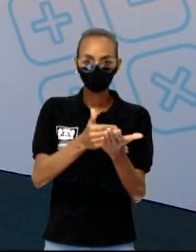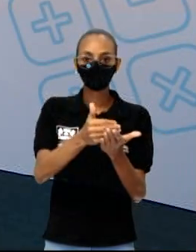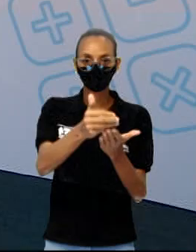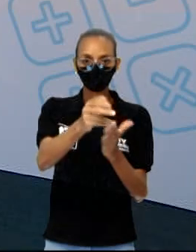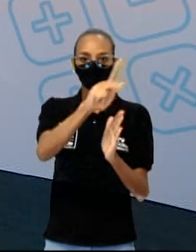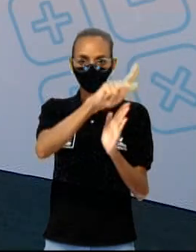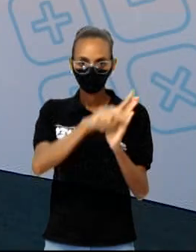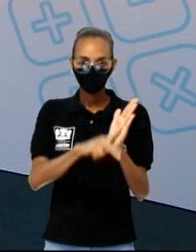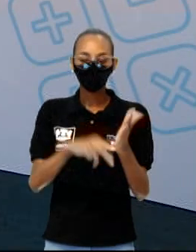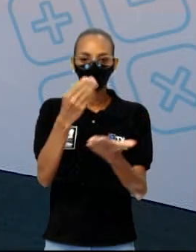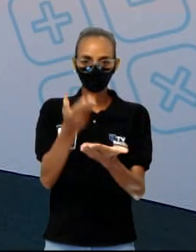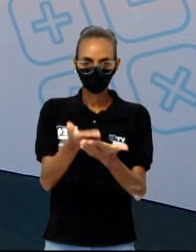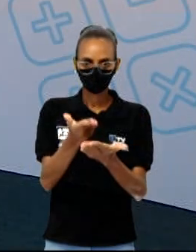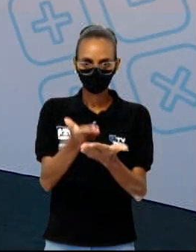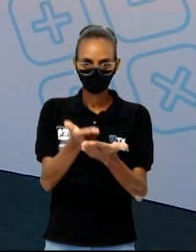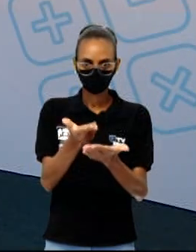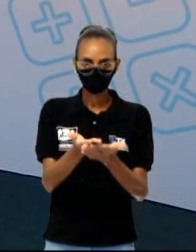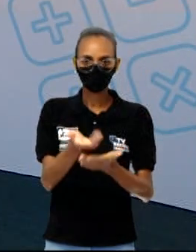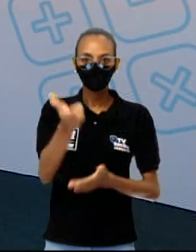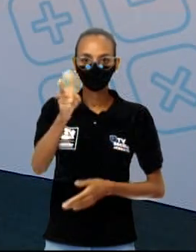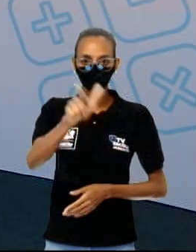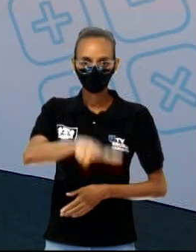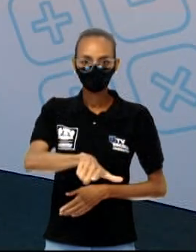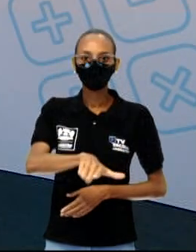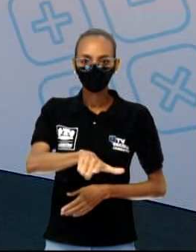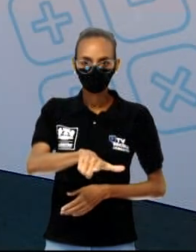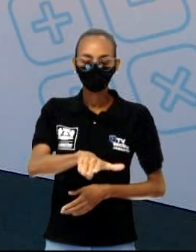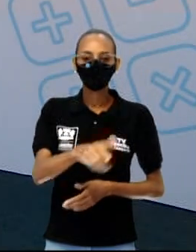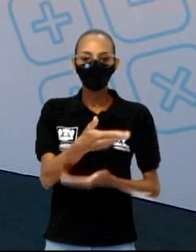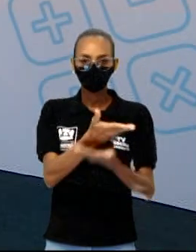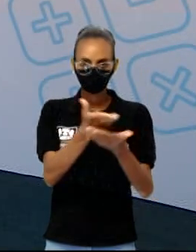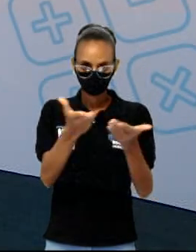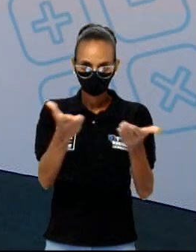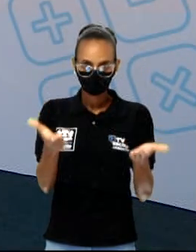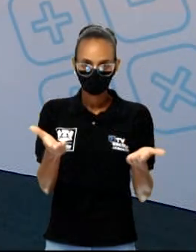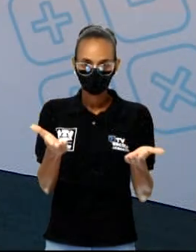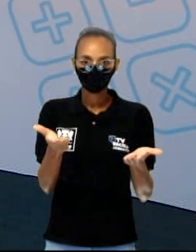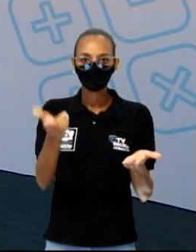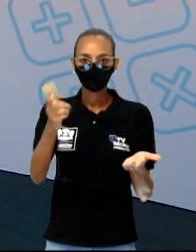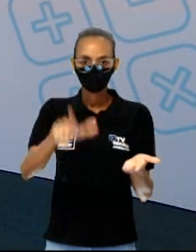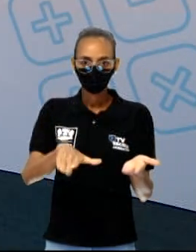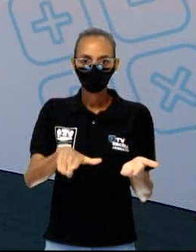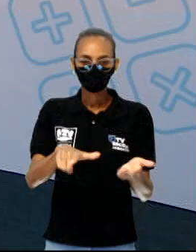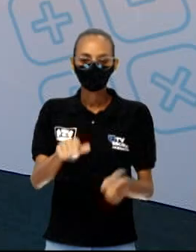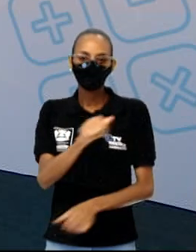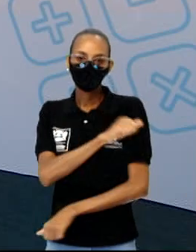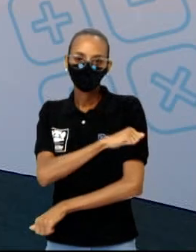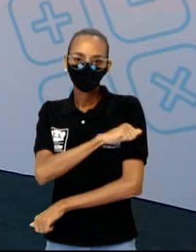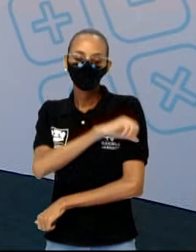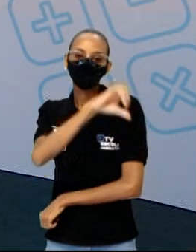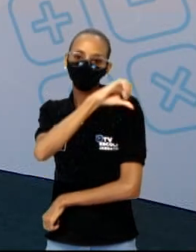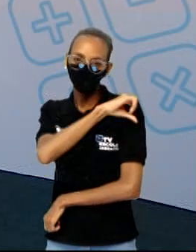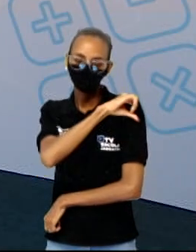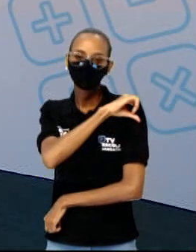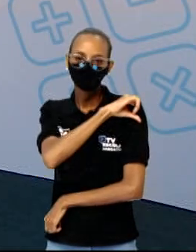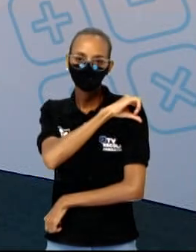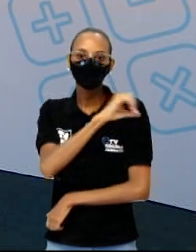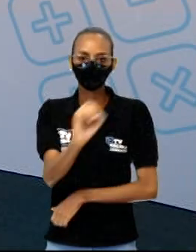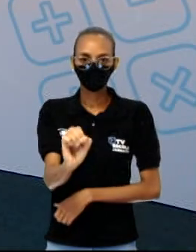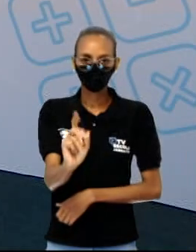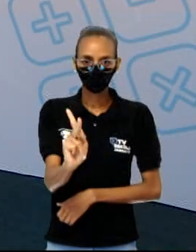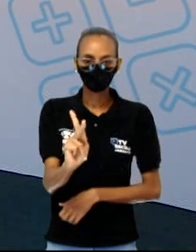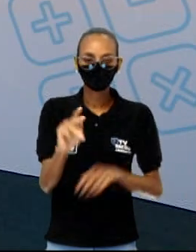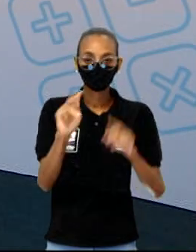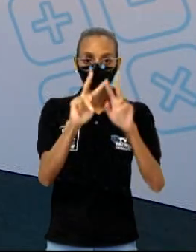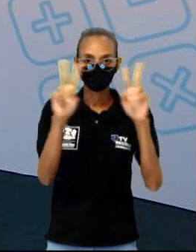aulas, e mais uma vez a gente vai estar falando para essa galera show, os nossos concluintes aí do nono ano, ok? Vamos falar hoje